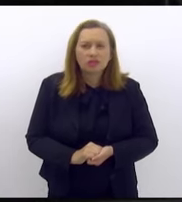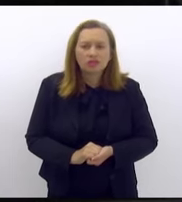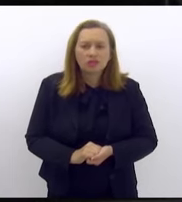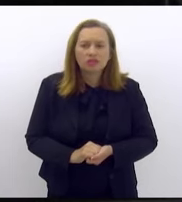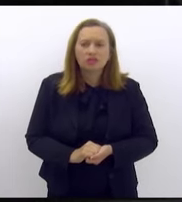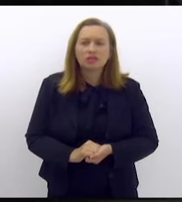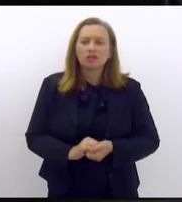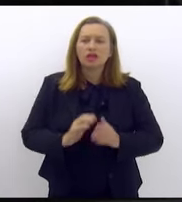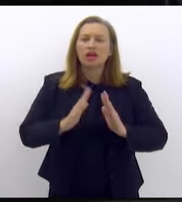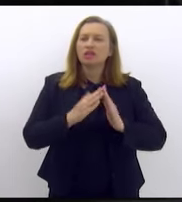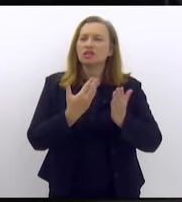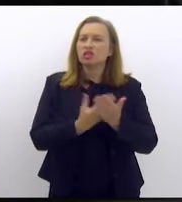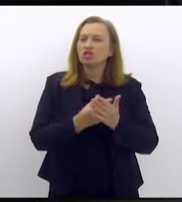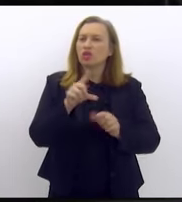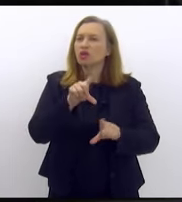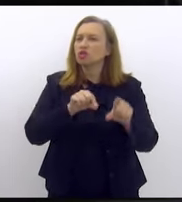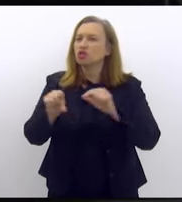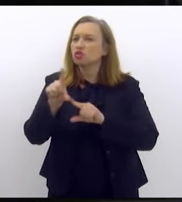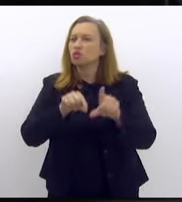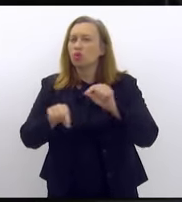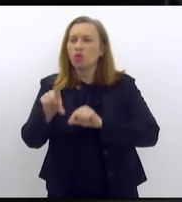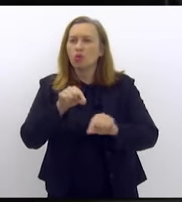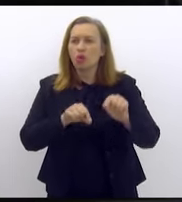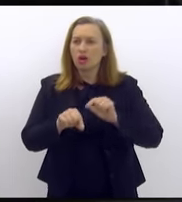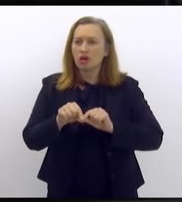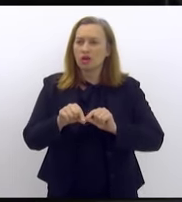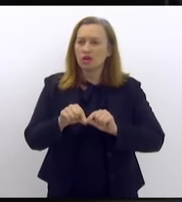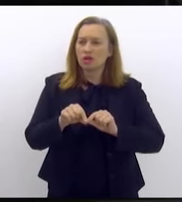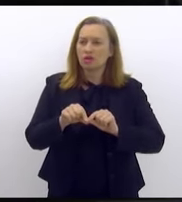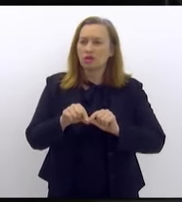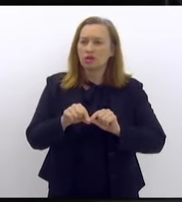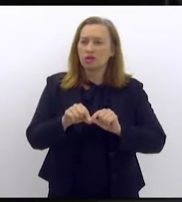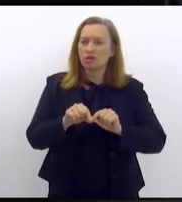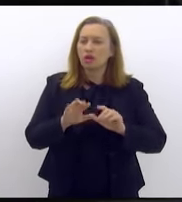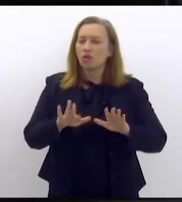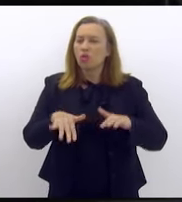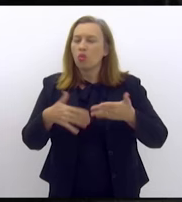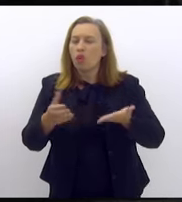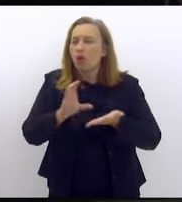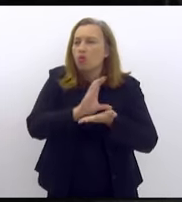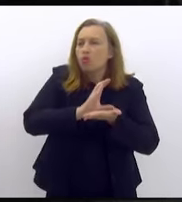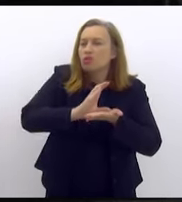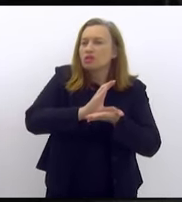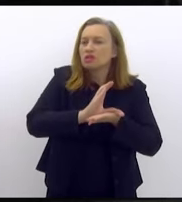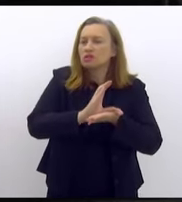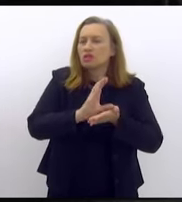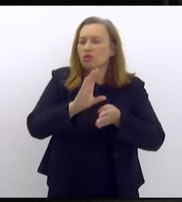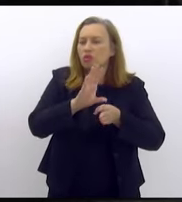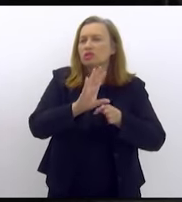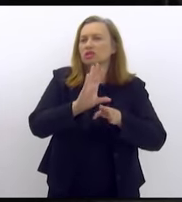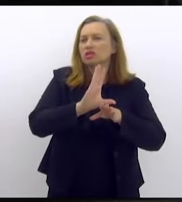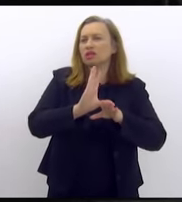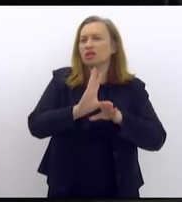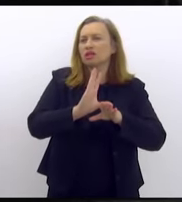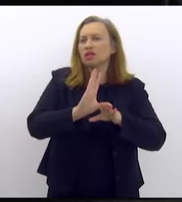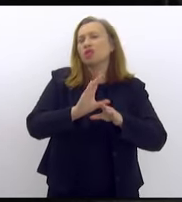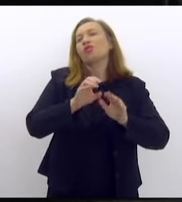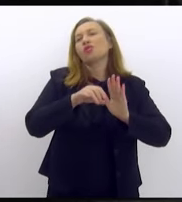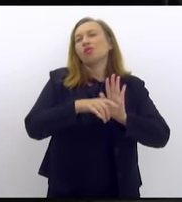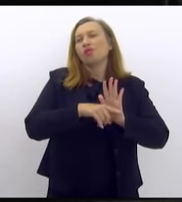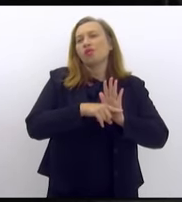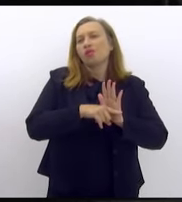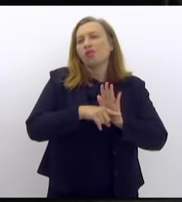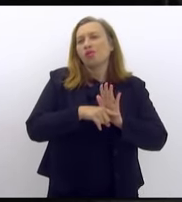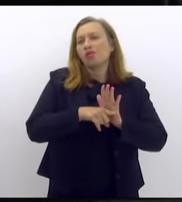escolas estabeleçam um conselho de acompanhamento, orientação e partilha sobre as ações de